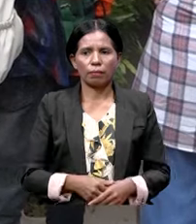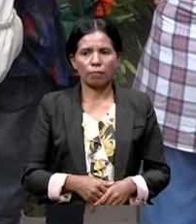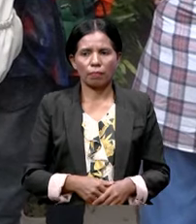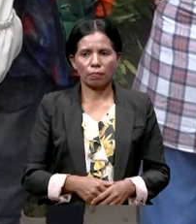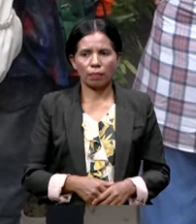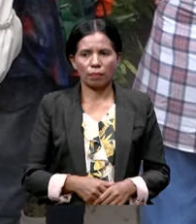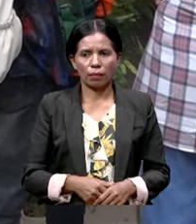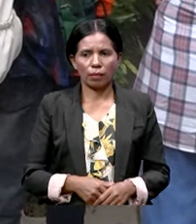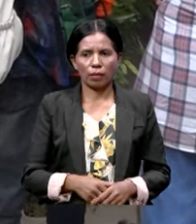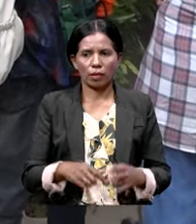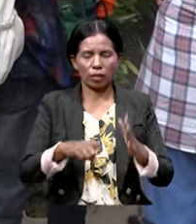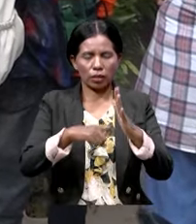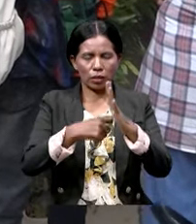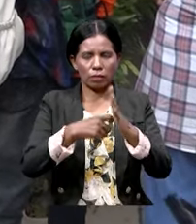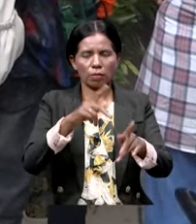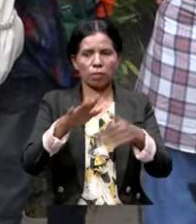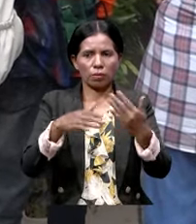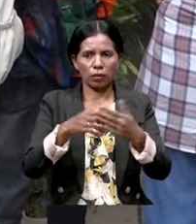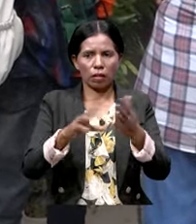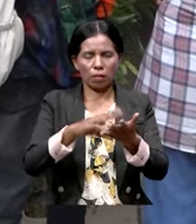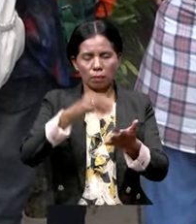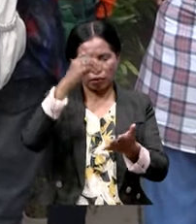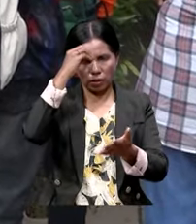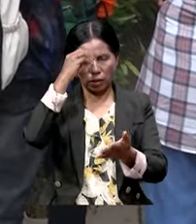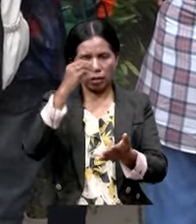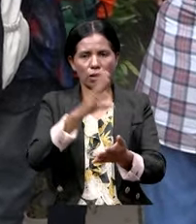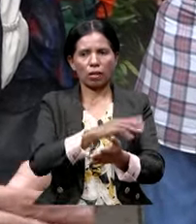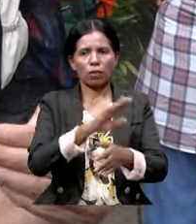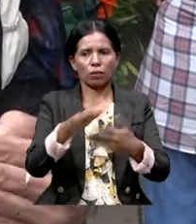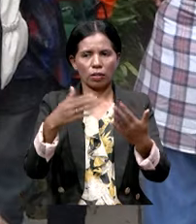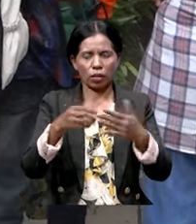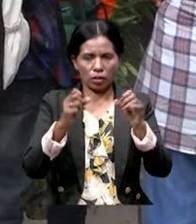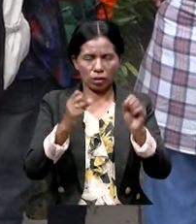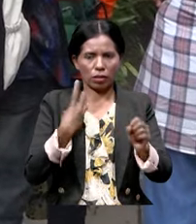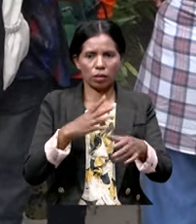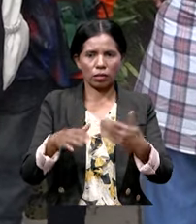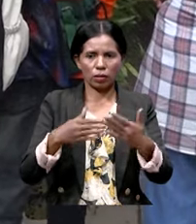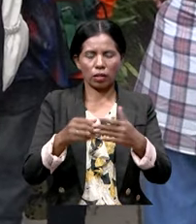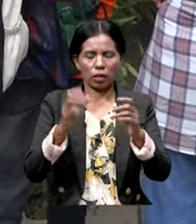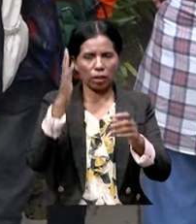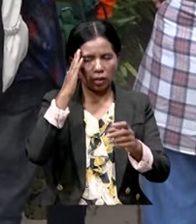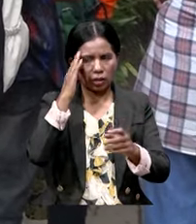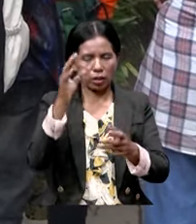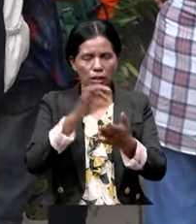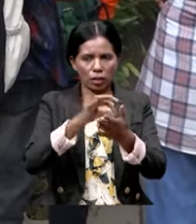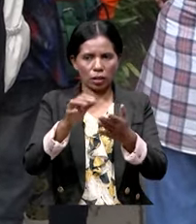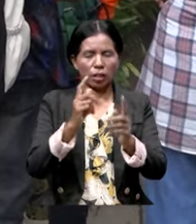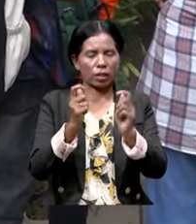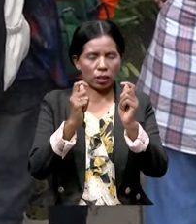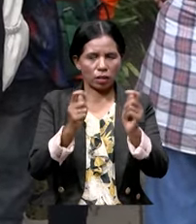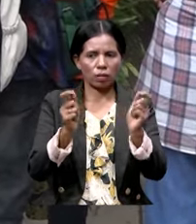habilidade. Em chave, mas é uma hot hot tem dois cursos formal, né? A tu não é ita hot hot bela hot tem, mas quer que tu não é ruim